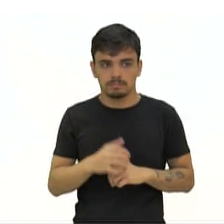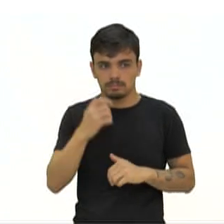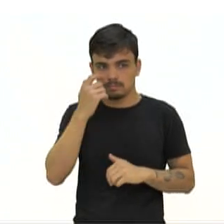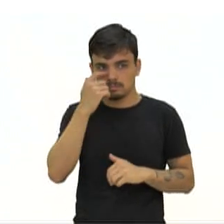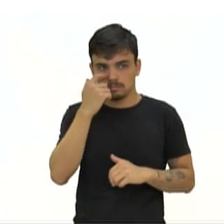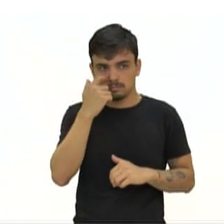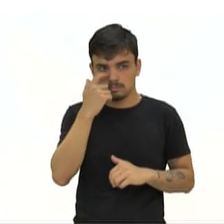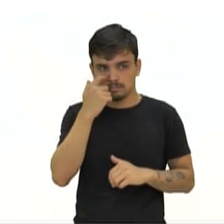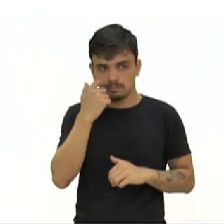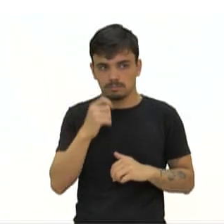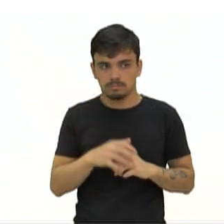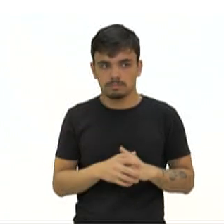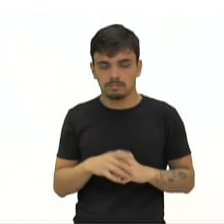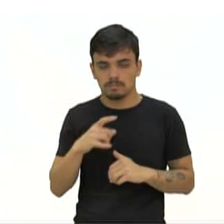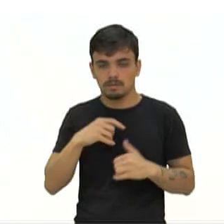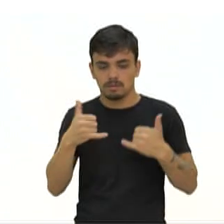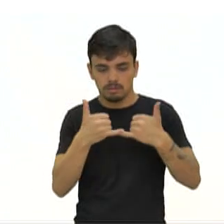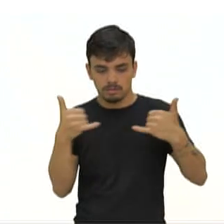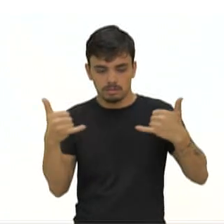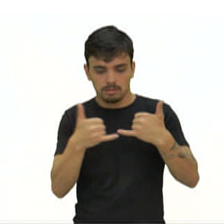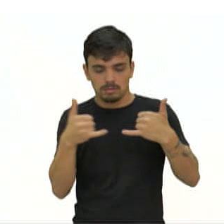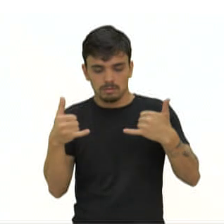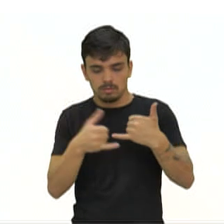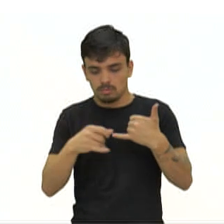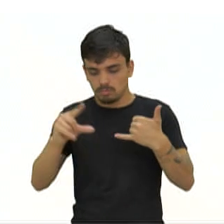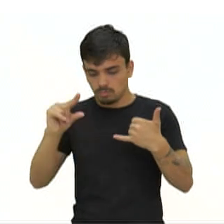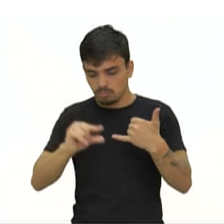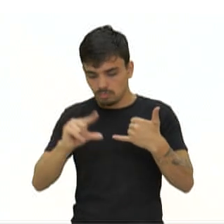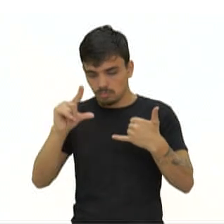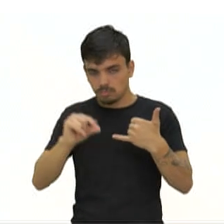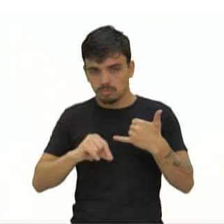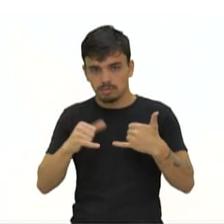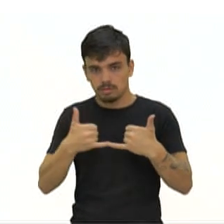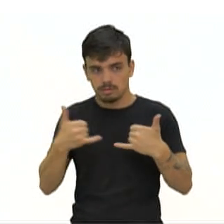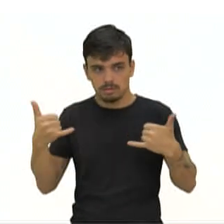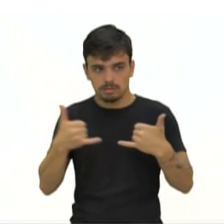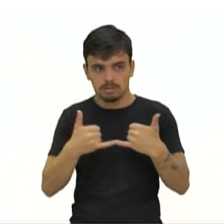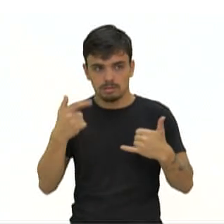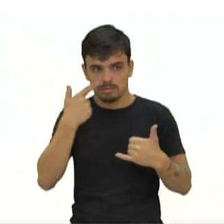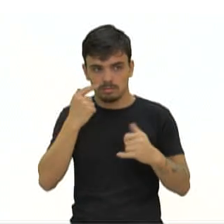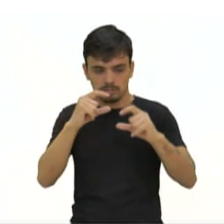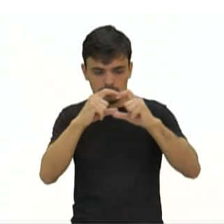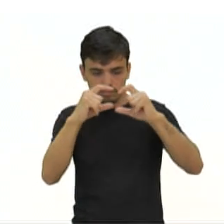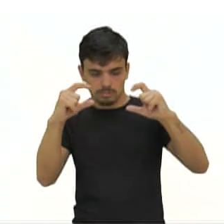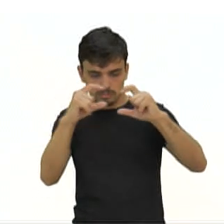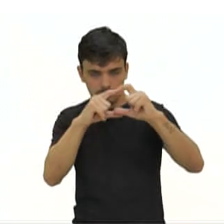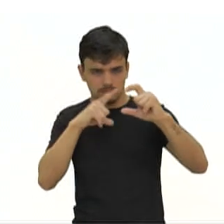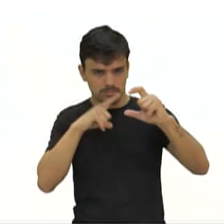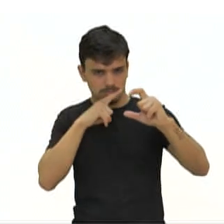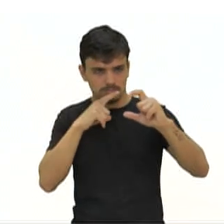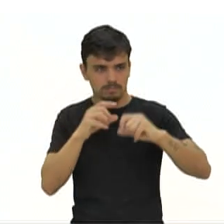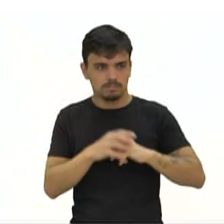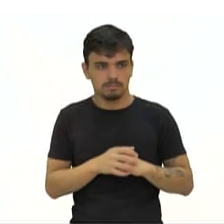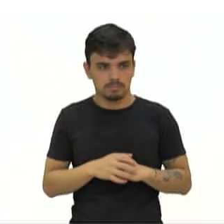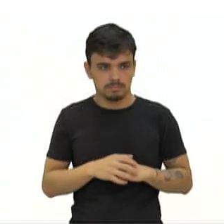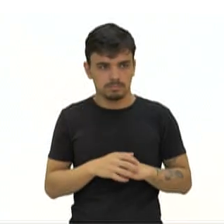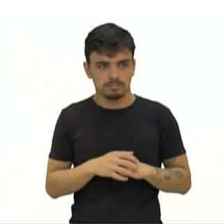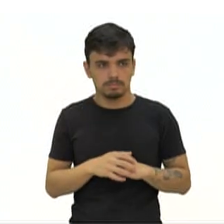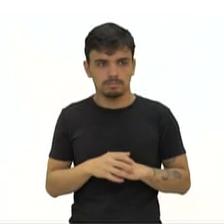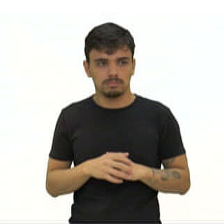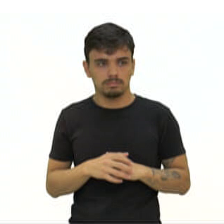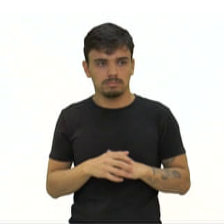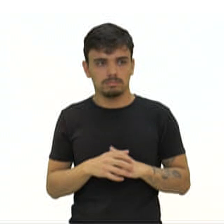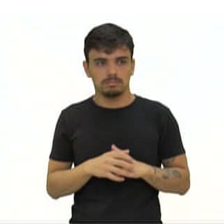Mede a corrente elétrica que passa pelo fio. Então, ele está ligado em série para poder medir a resistência equivalente. A corrente